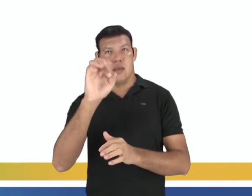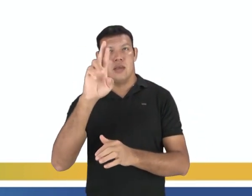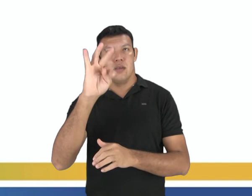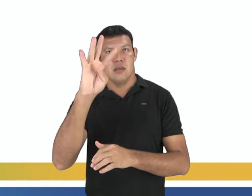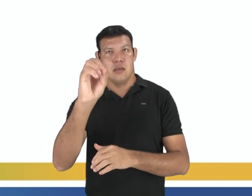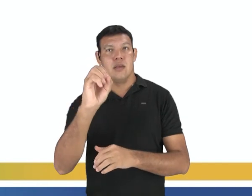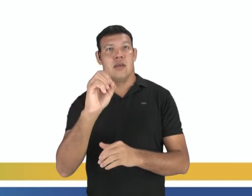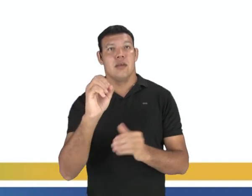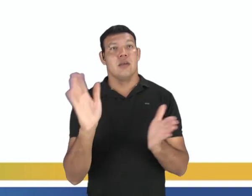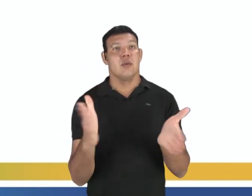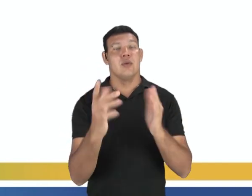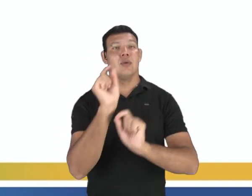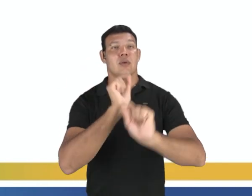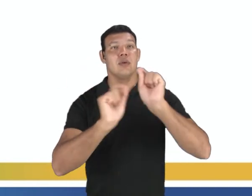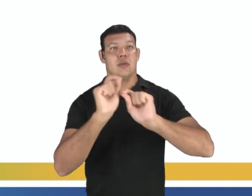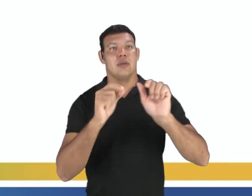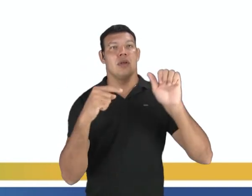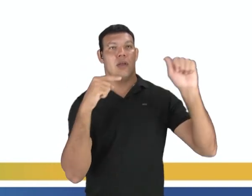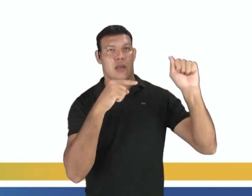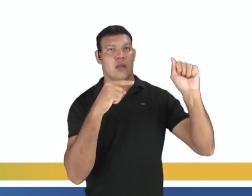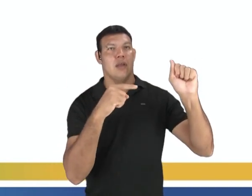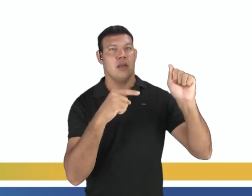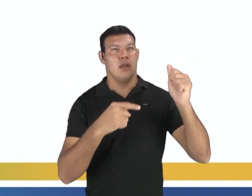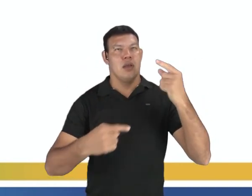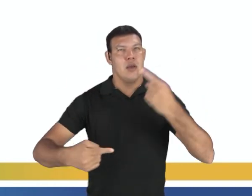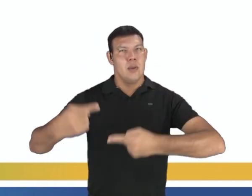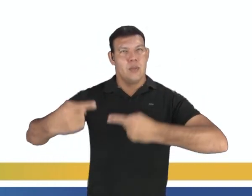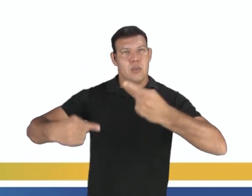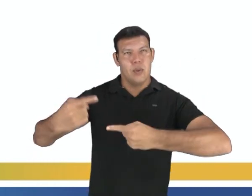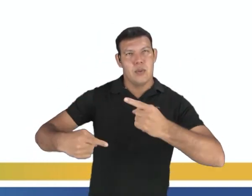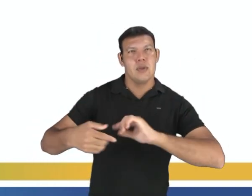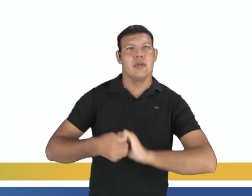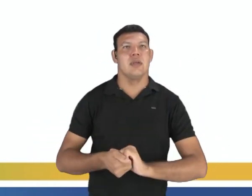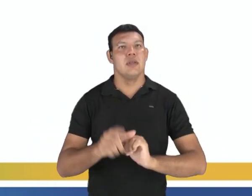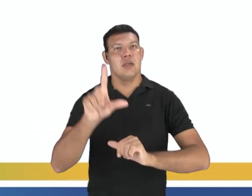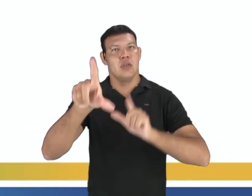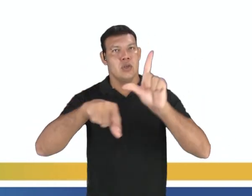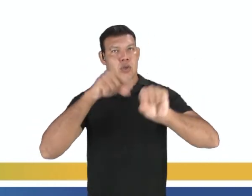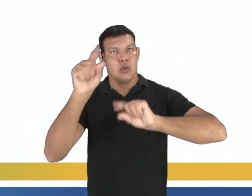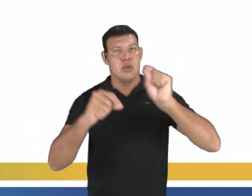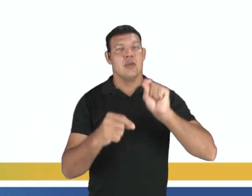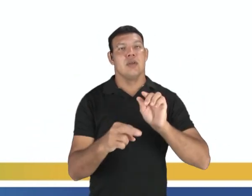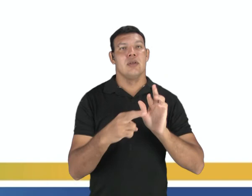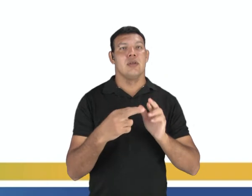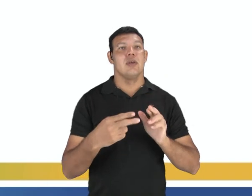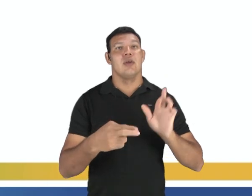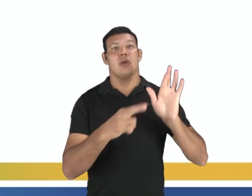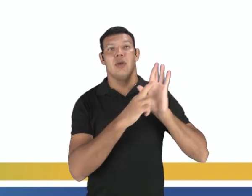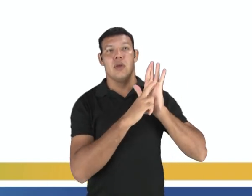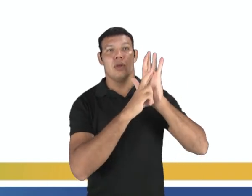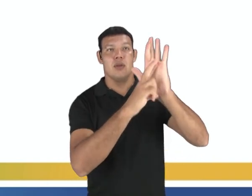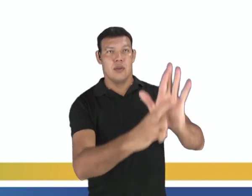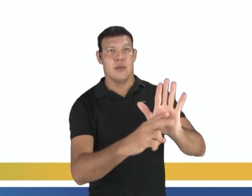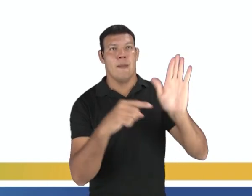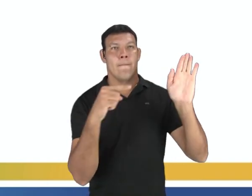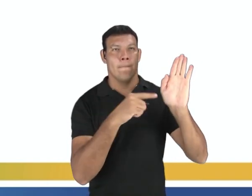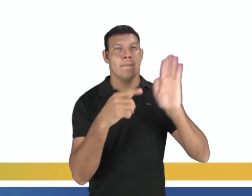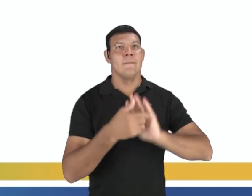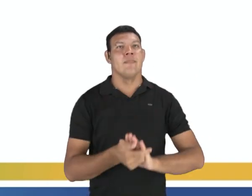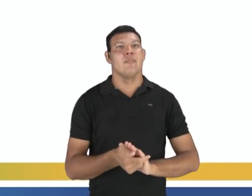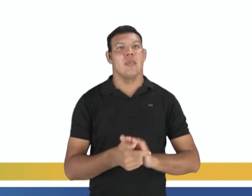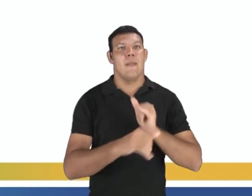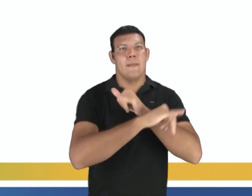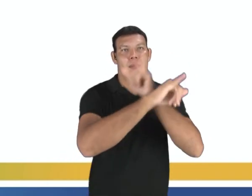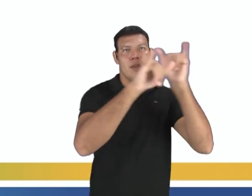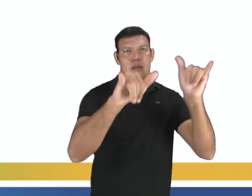de representantes. B. Campanha pela revitalização das oligarquias. C. Estabelecimento de mandatos